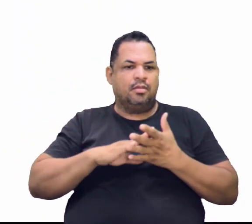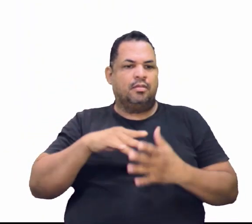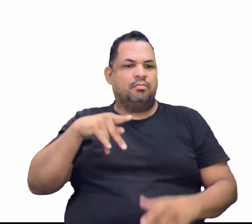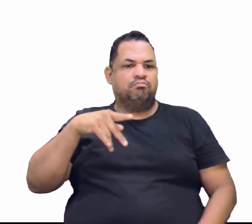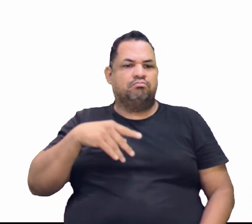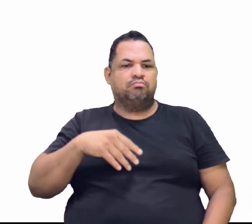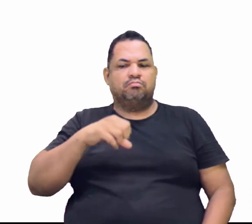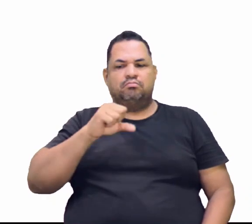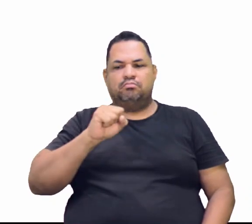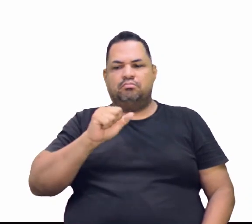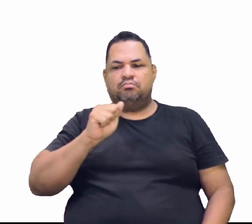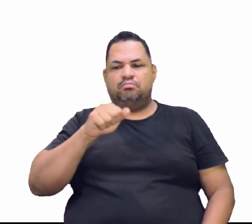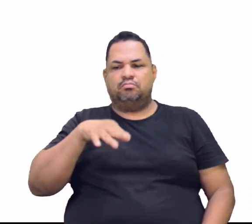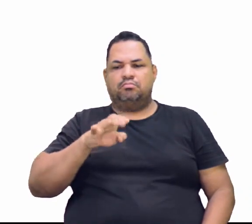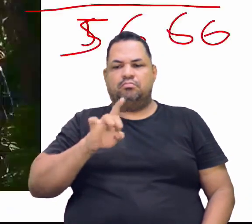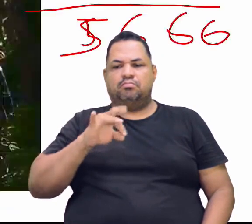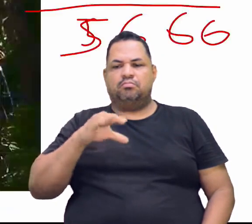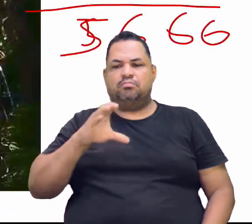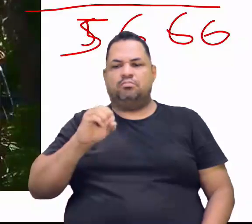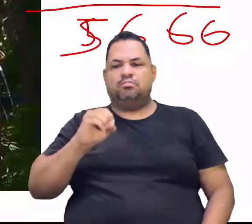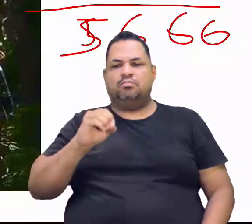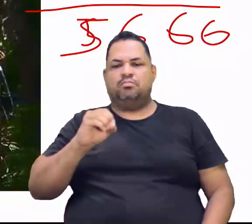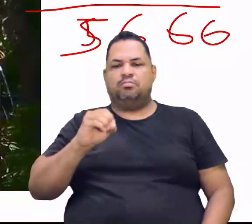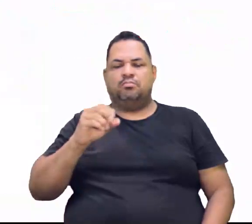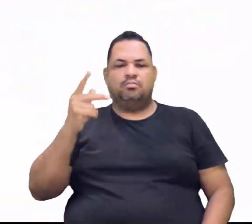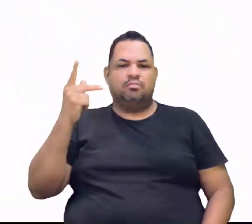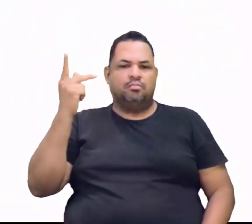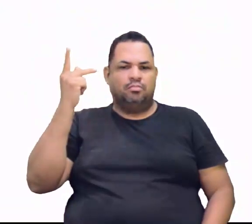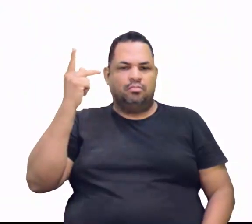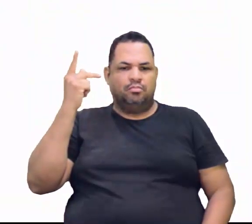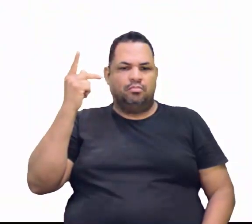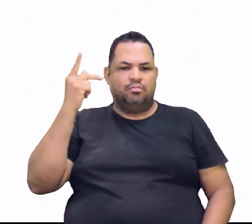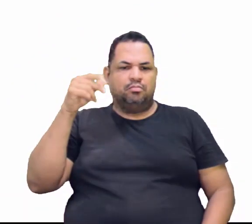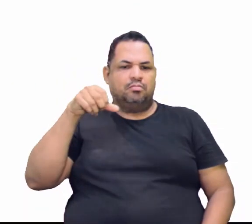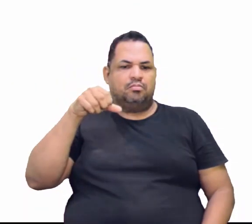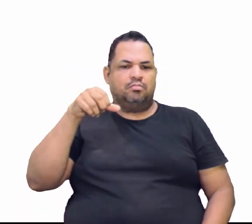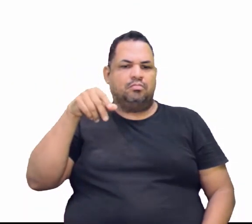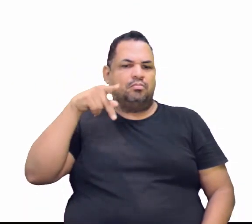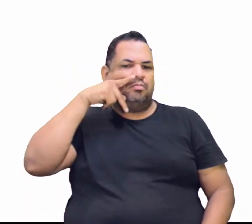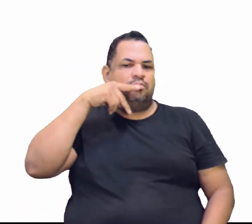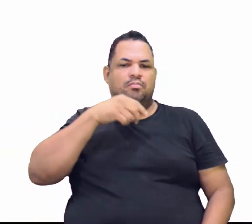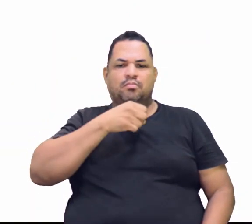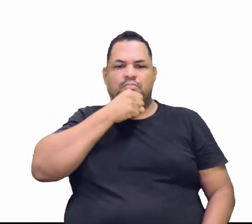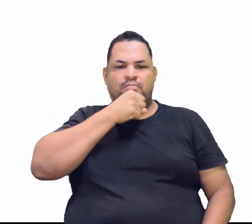Rio Madeira. Deu quanto? Deu quanto?